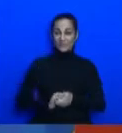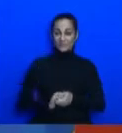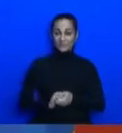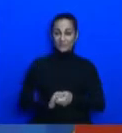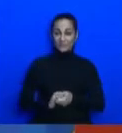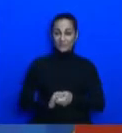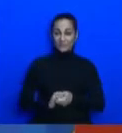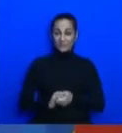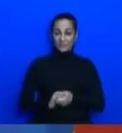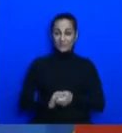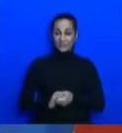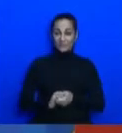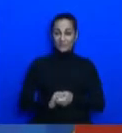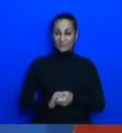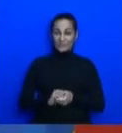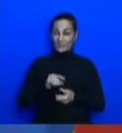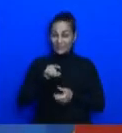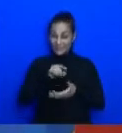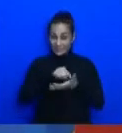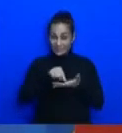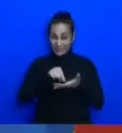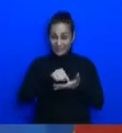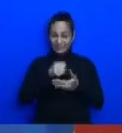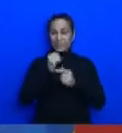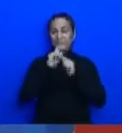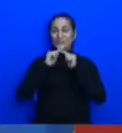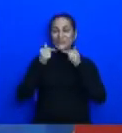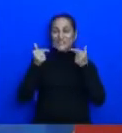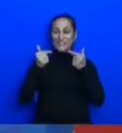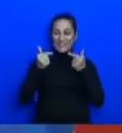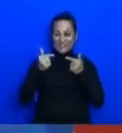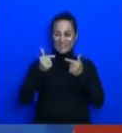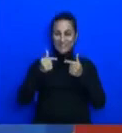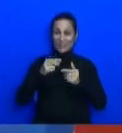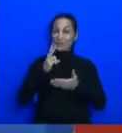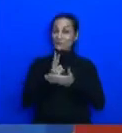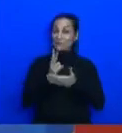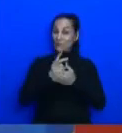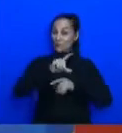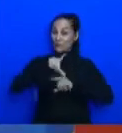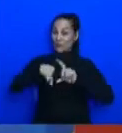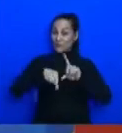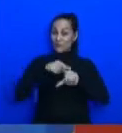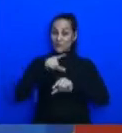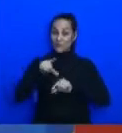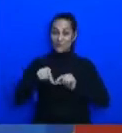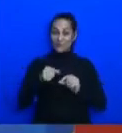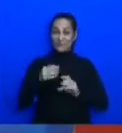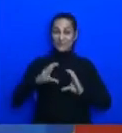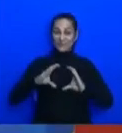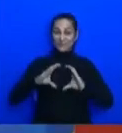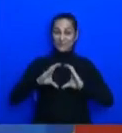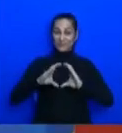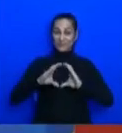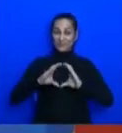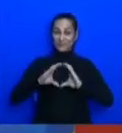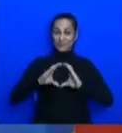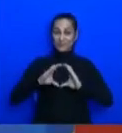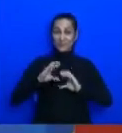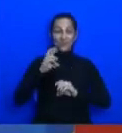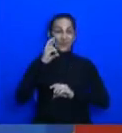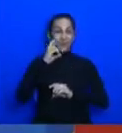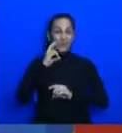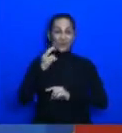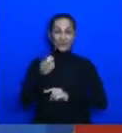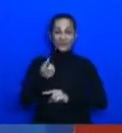80. E aí tá marcando. Boa sorte. Vamos seguir sorteando. Bola